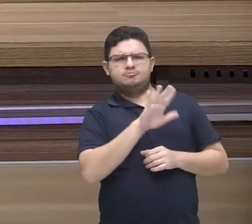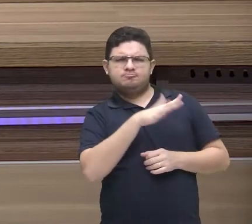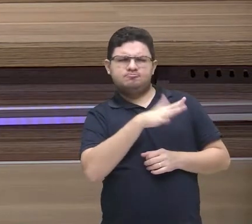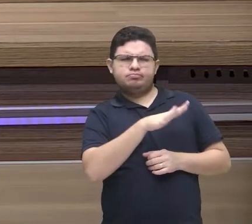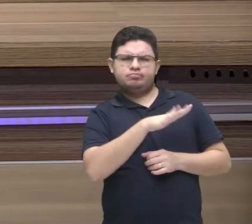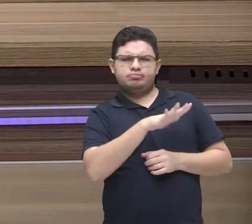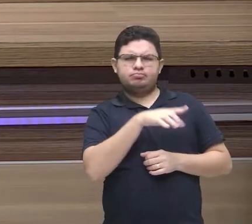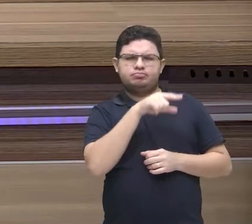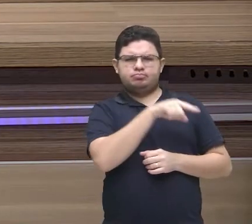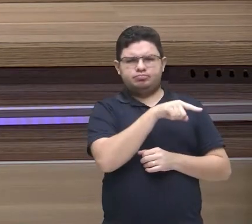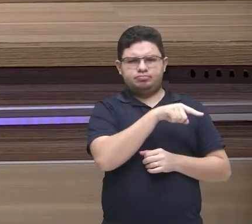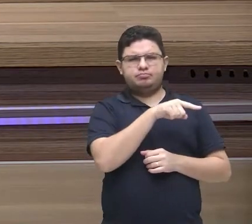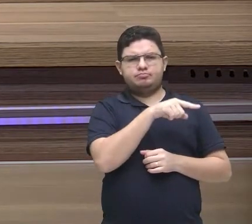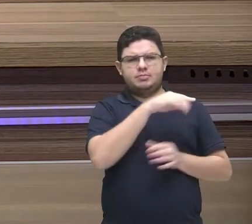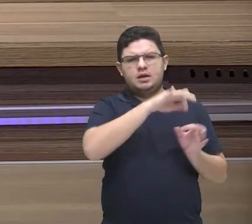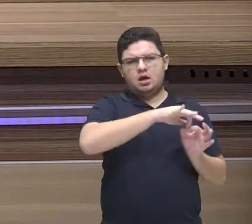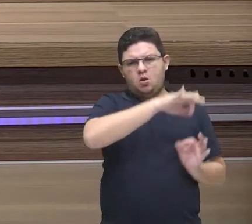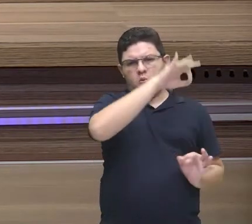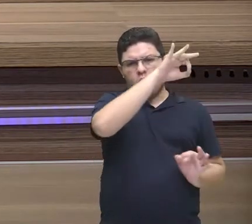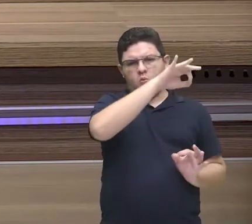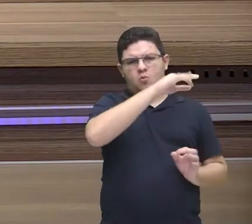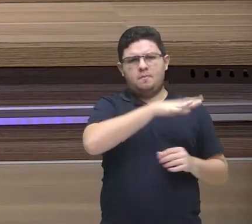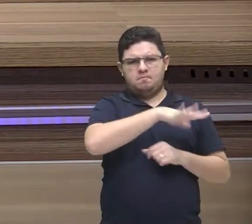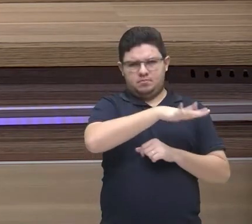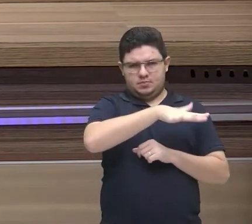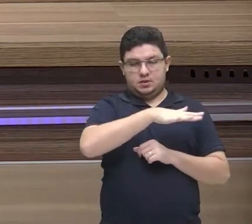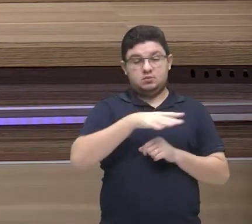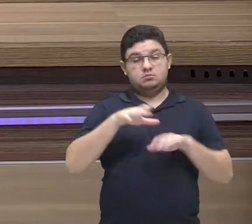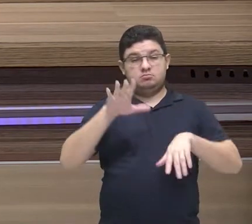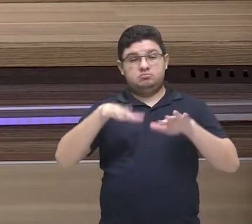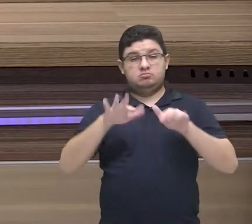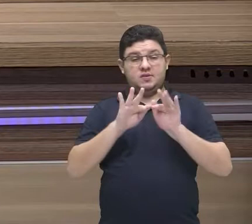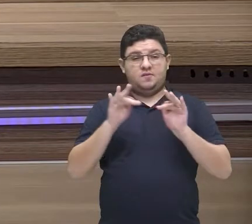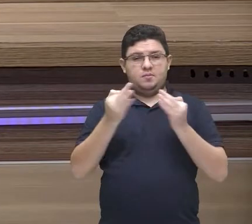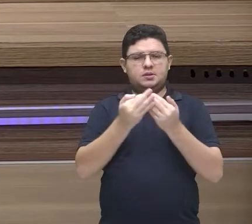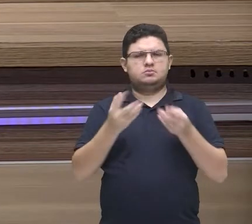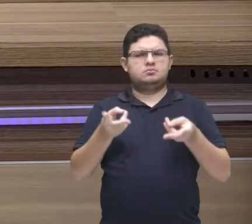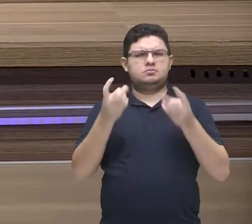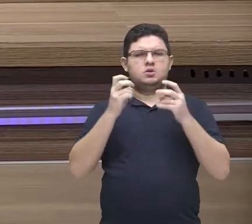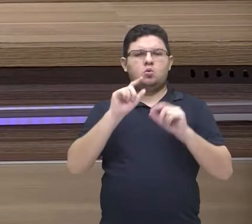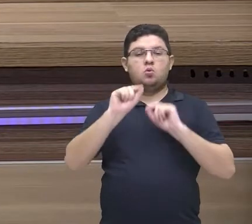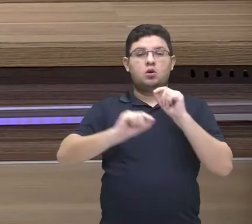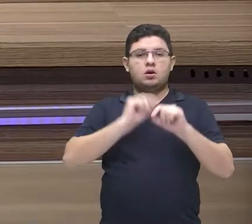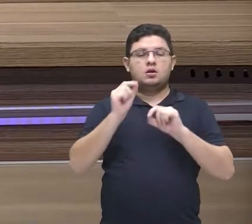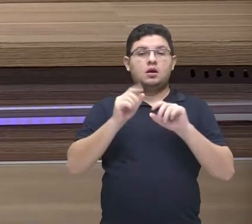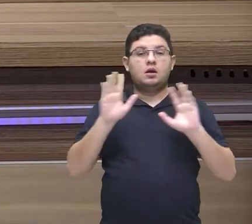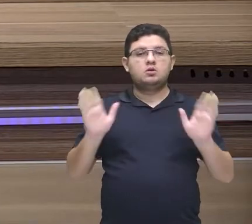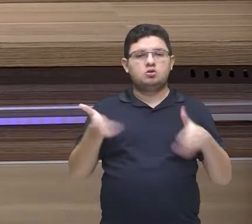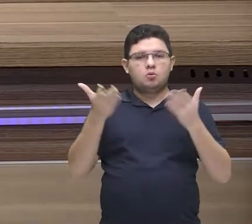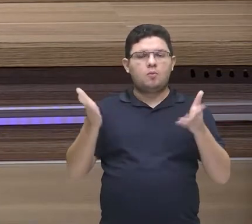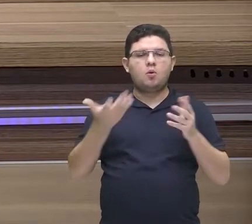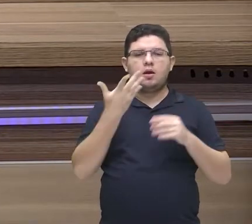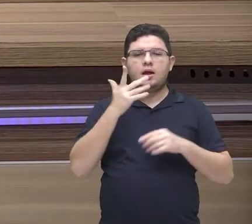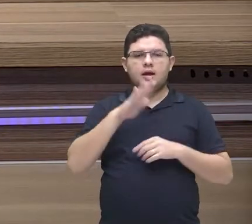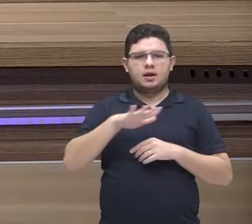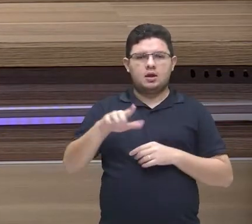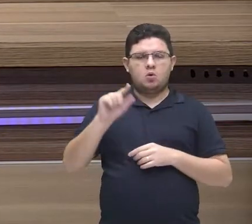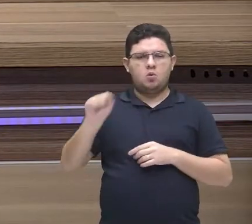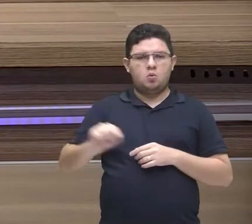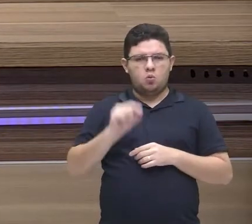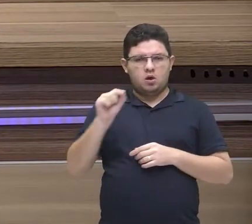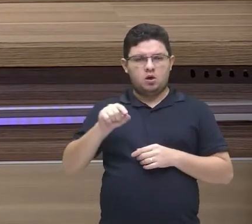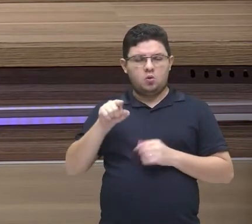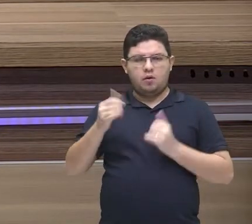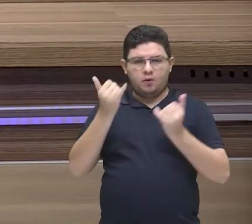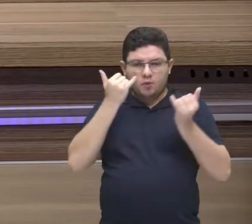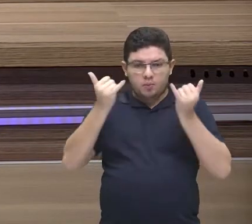do desenvolvimento e a percepção da família, o que é que ela vai fazer? Ela vai estimular aquela criança com a informação médica de